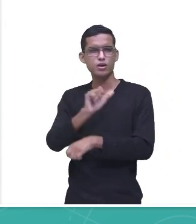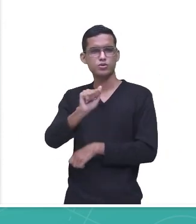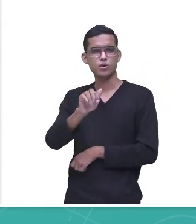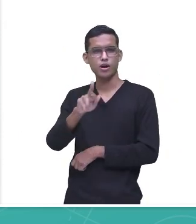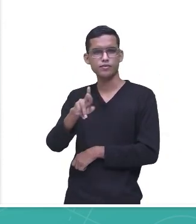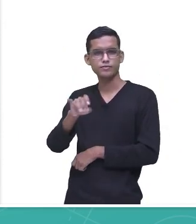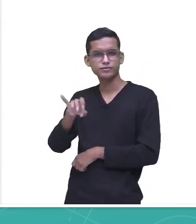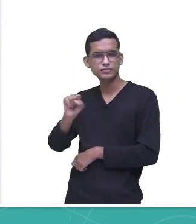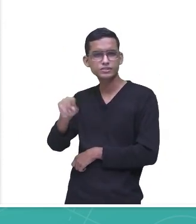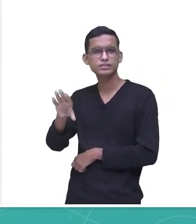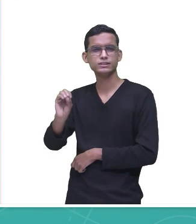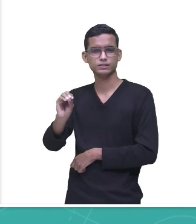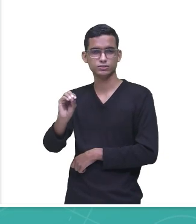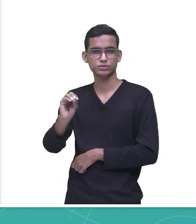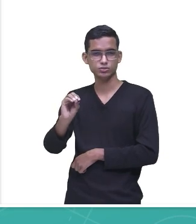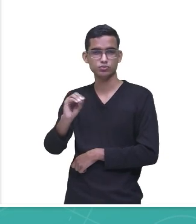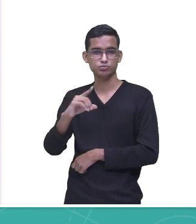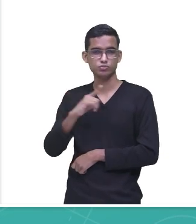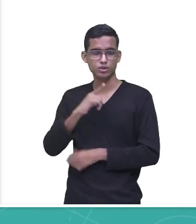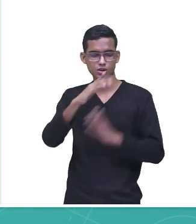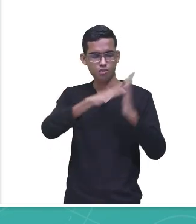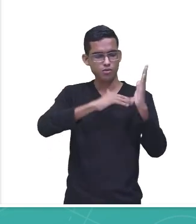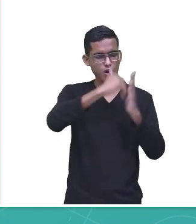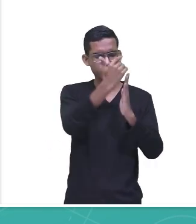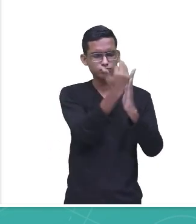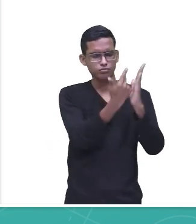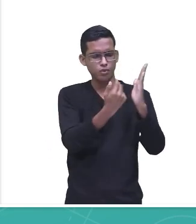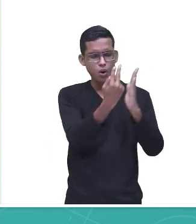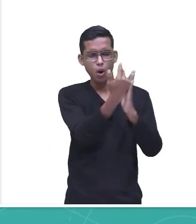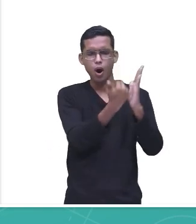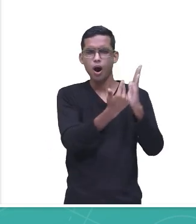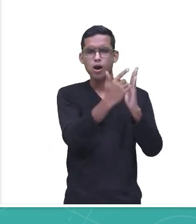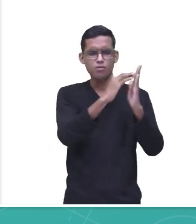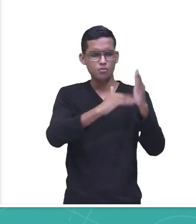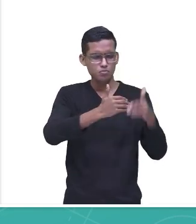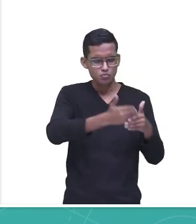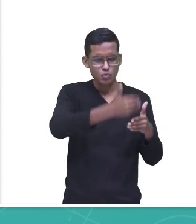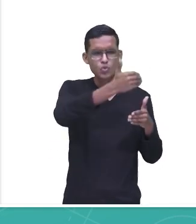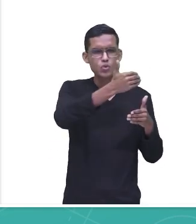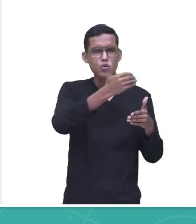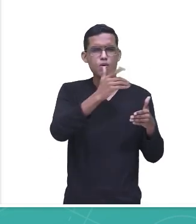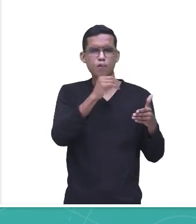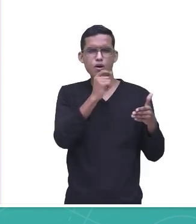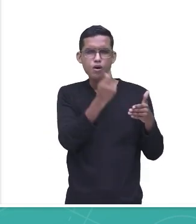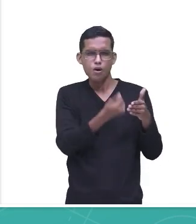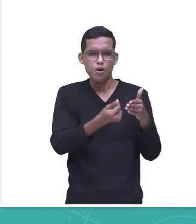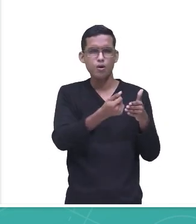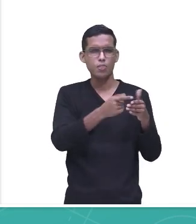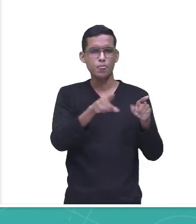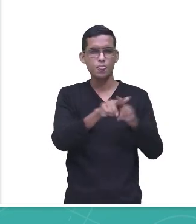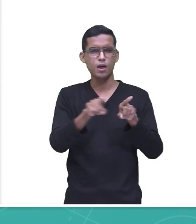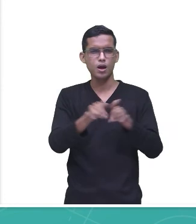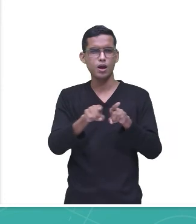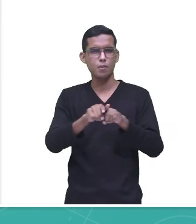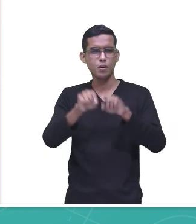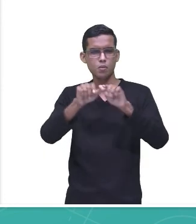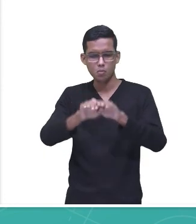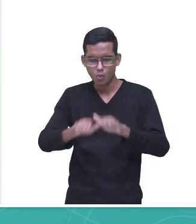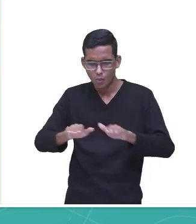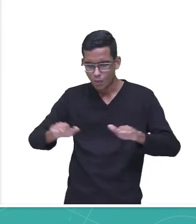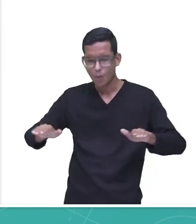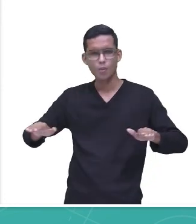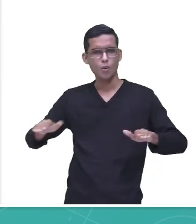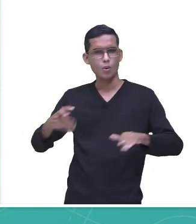uma parede úmida diversos murais, iluminuras e tapeçaria, feita com cores vivas e fortes.